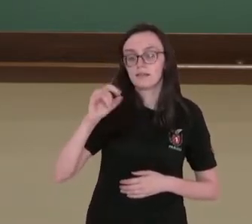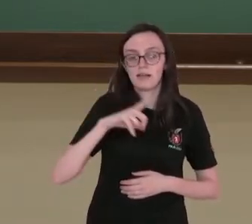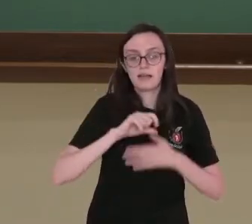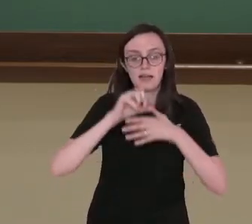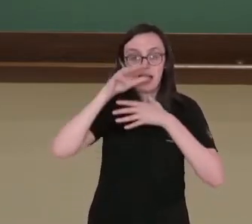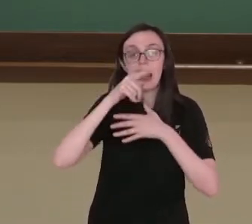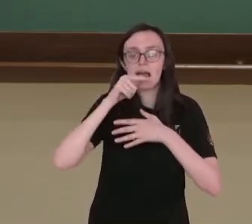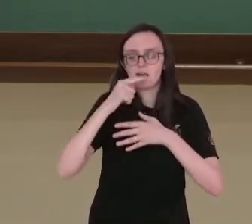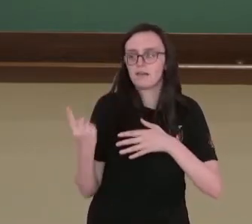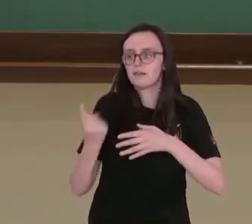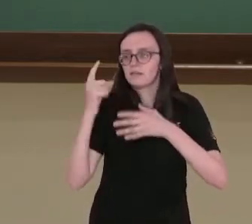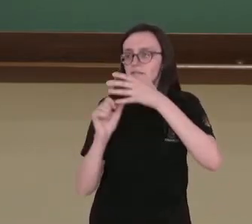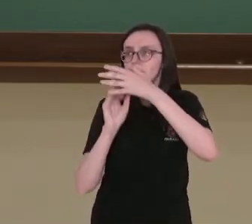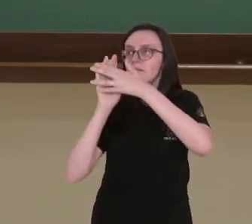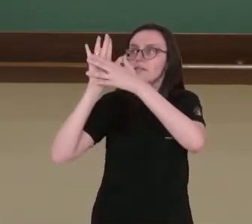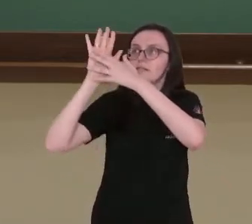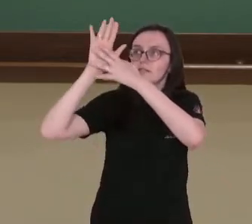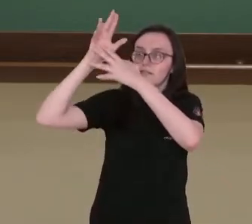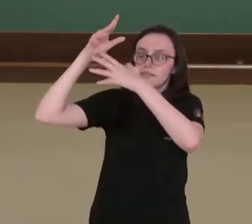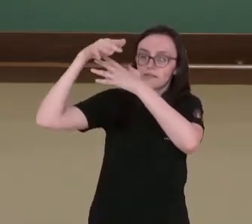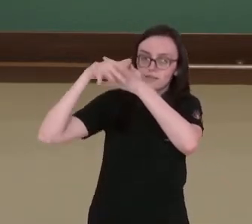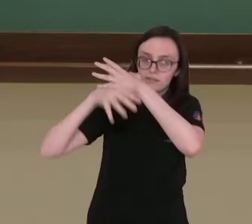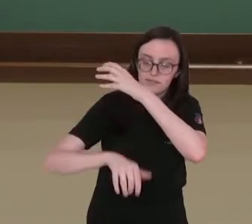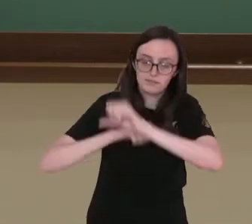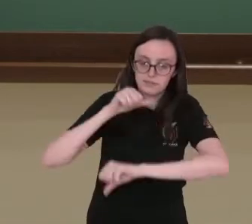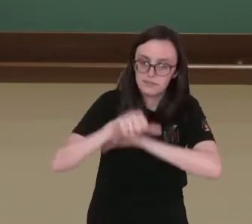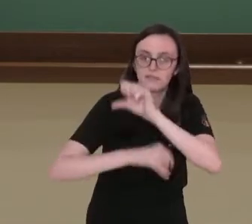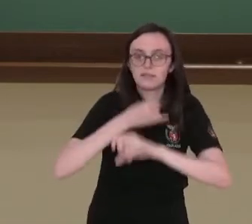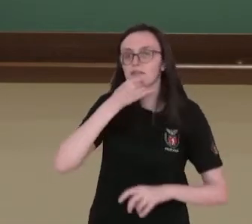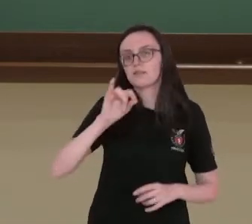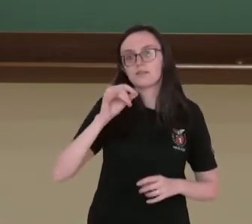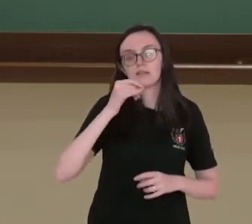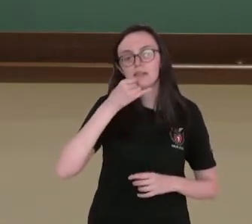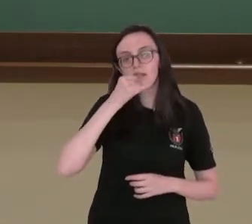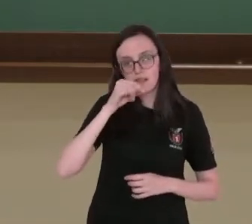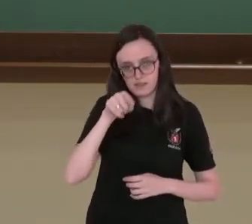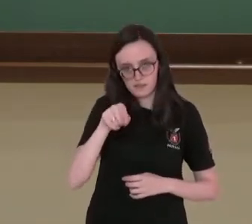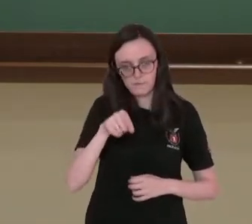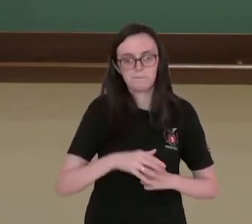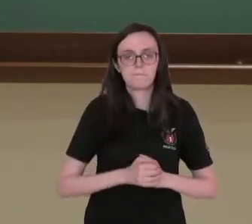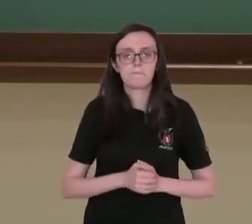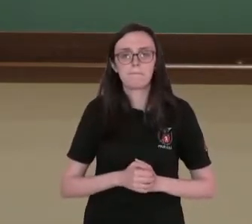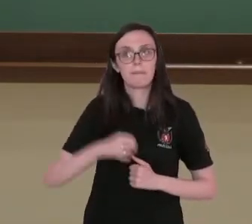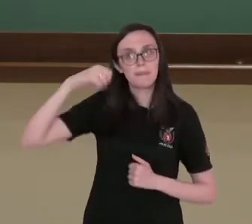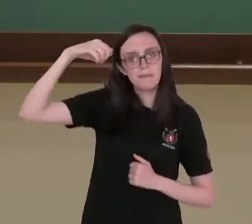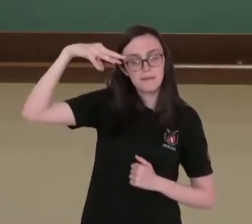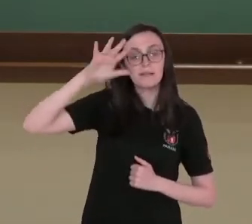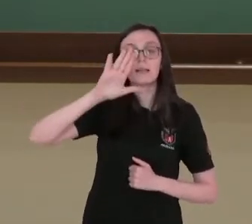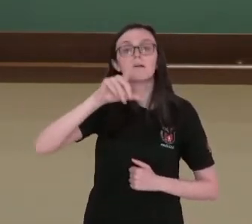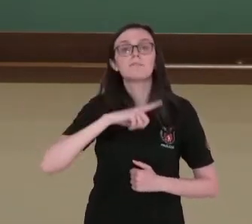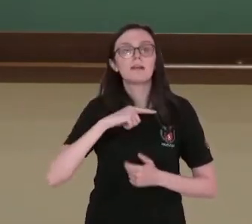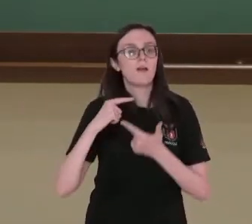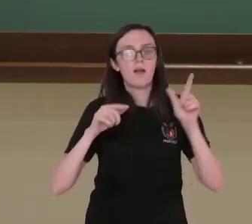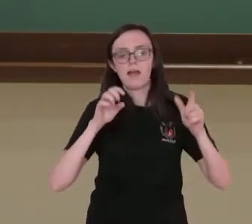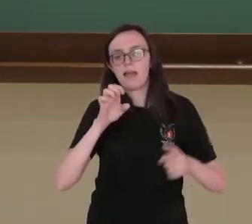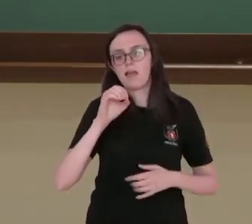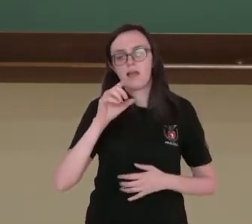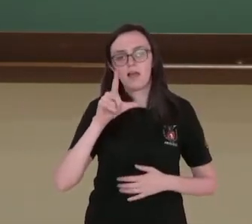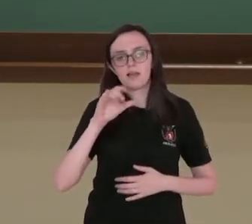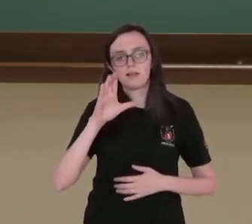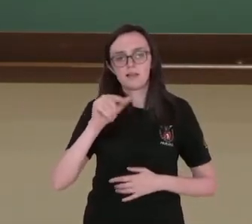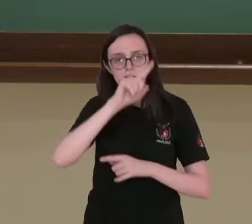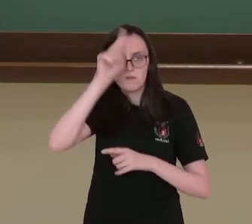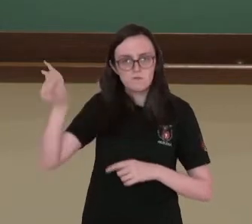da altura, né, a gravitacional, ela se transforma em energia elétrica. Na usina eólica, a energia do movimento, né, ela